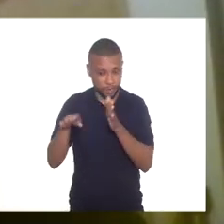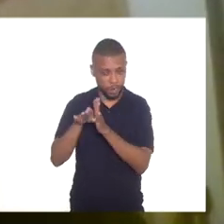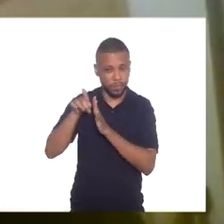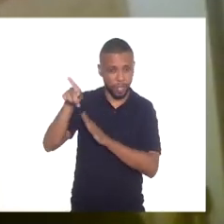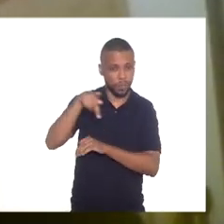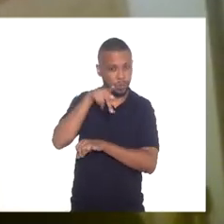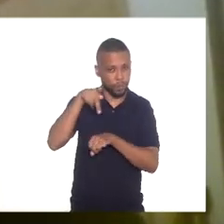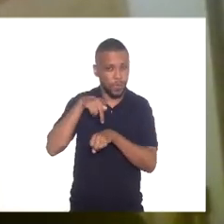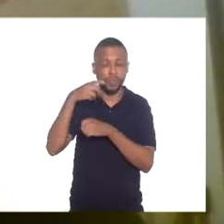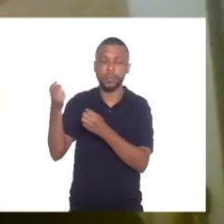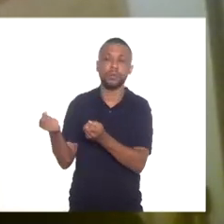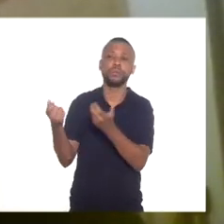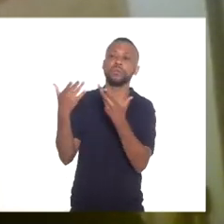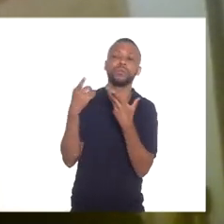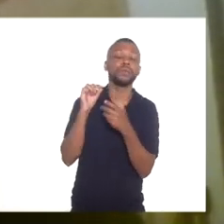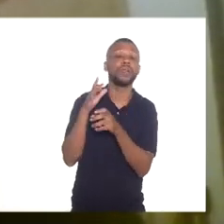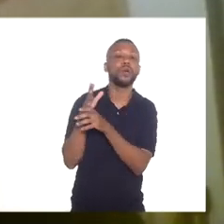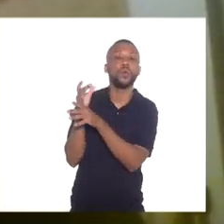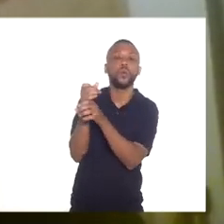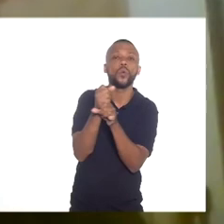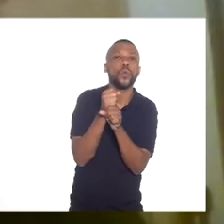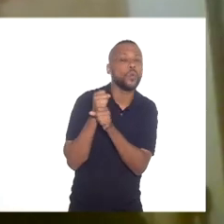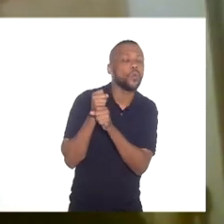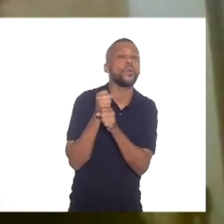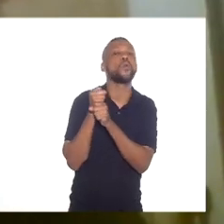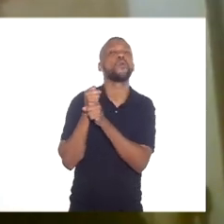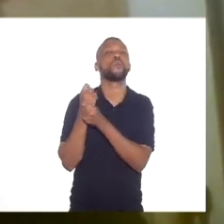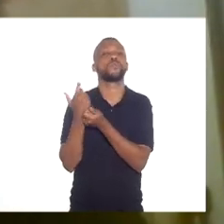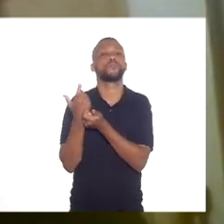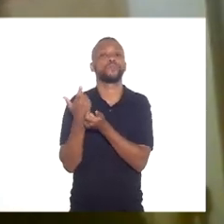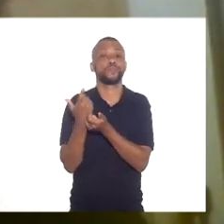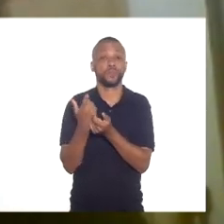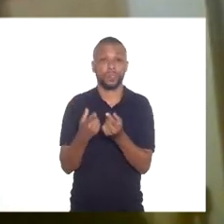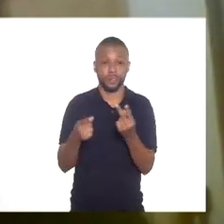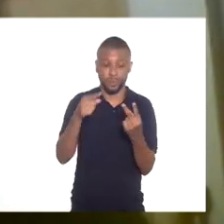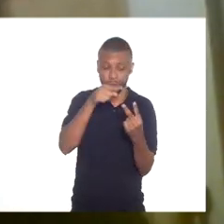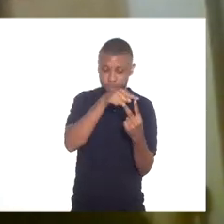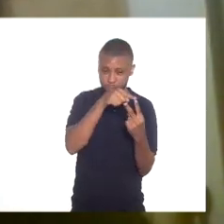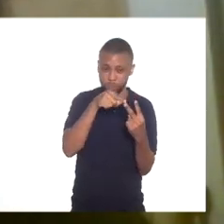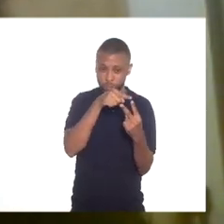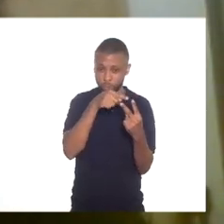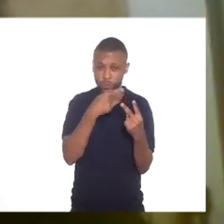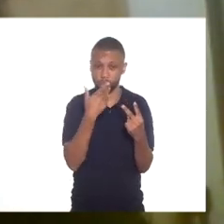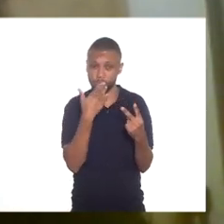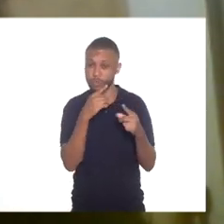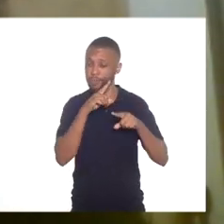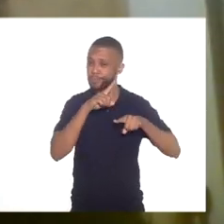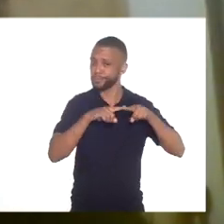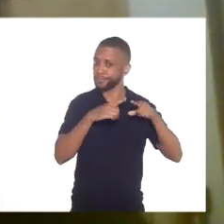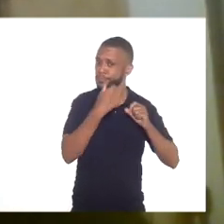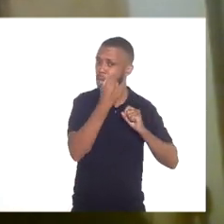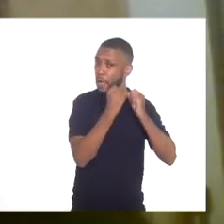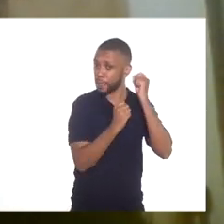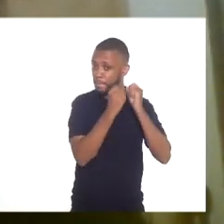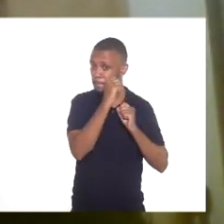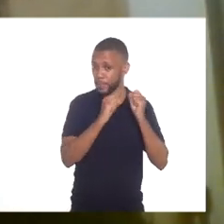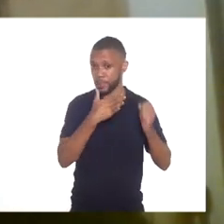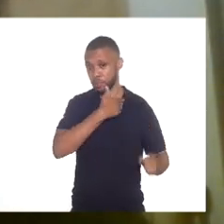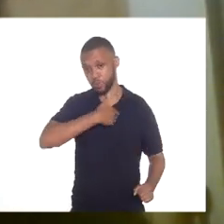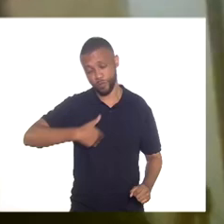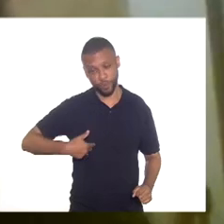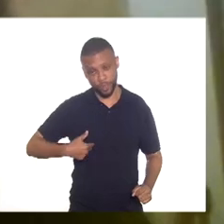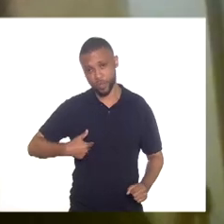que somados o Jurong e o Fels, ambos estatais de Singapura,